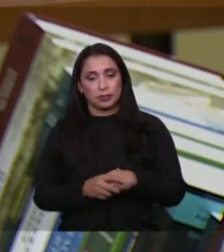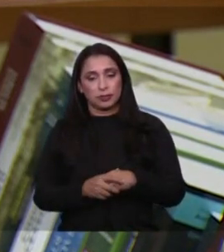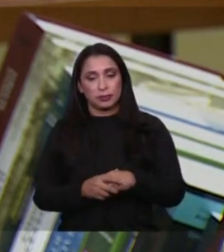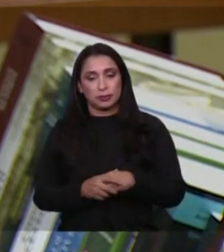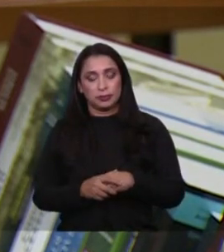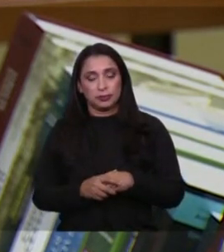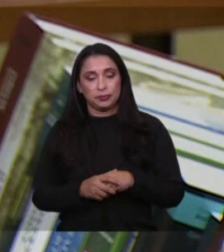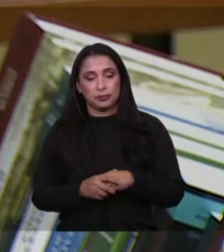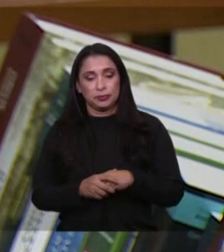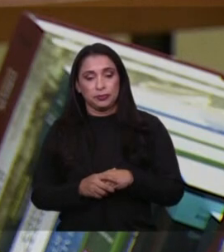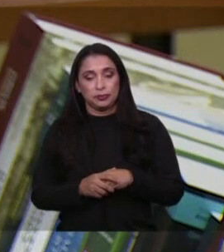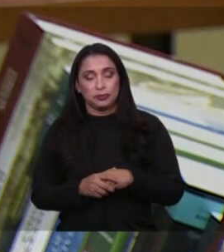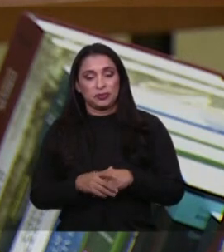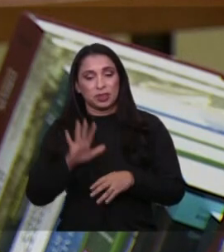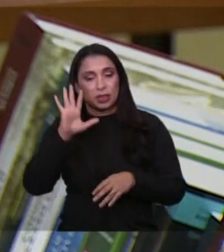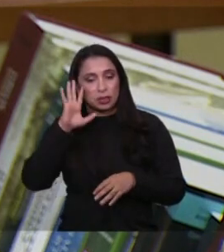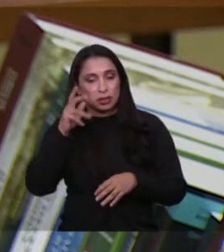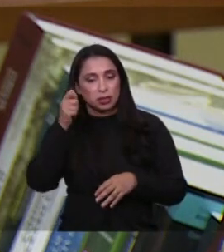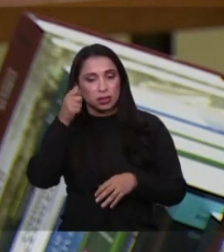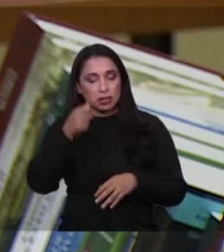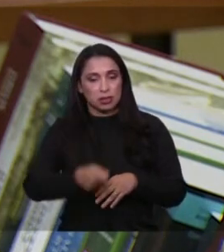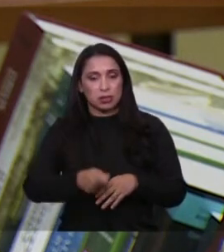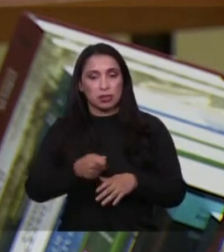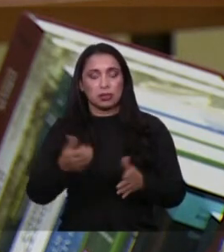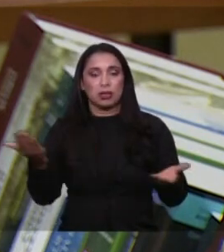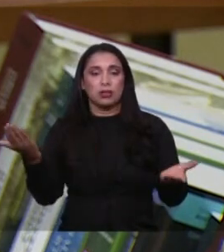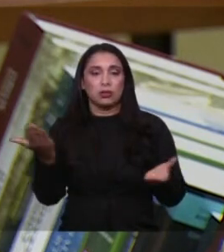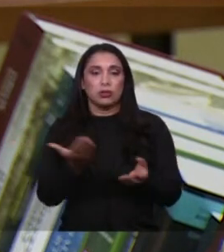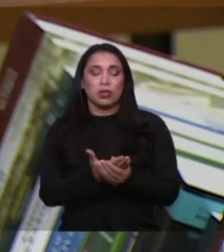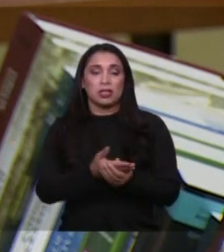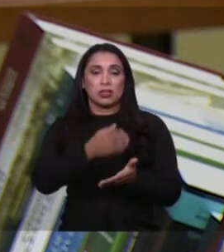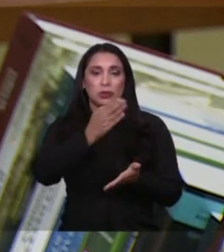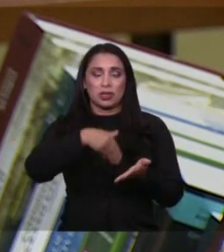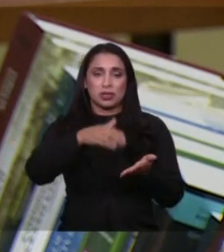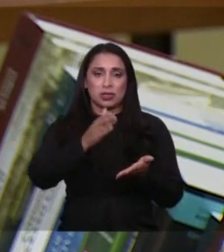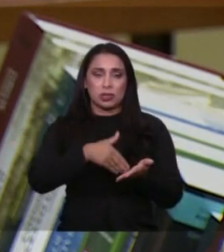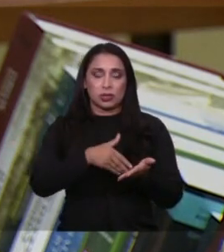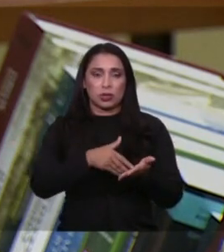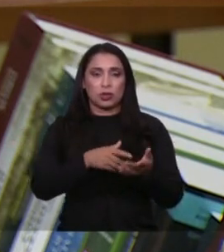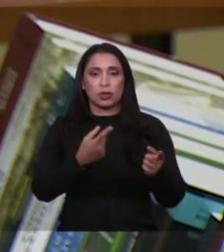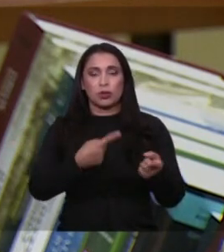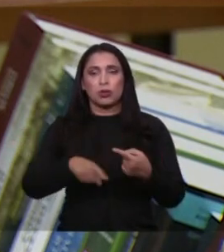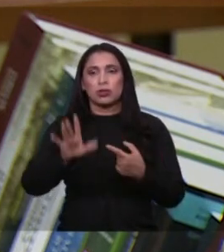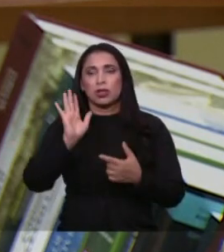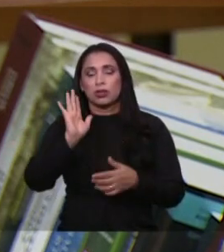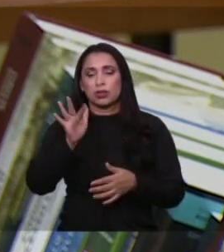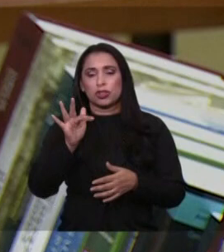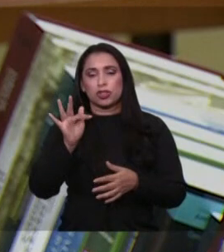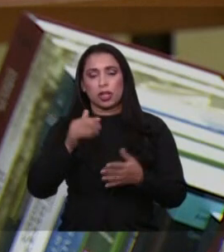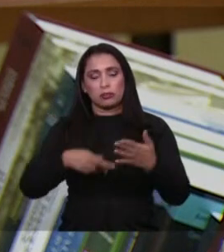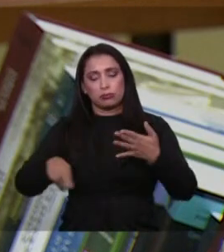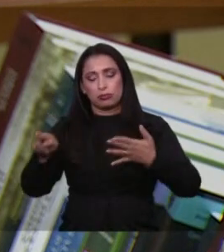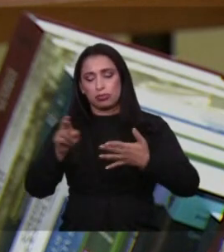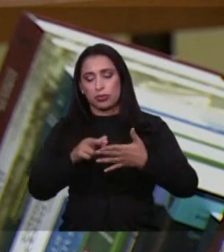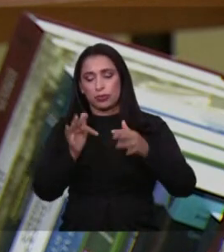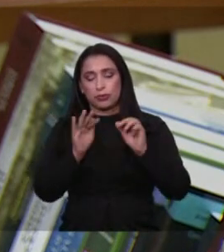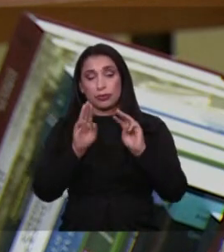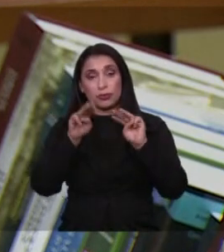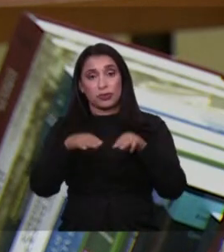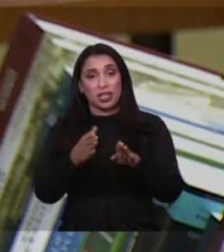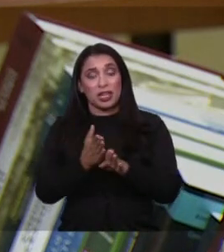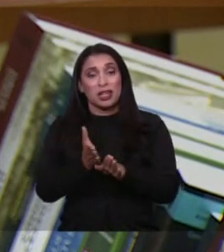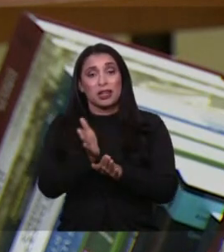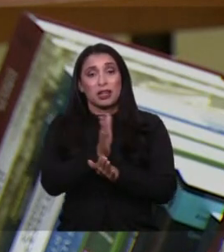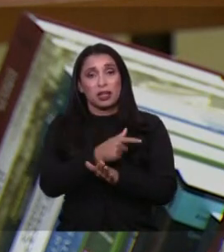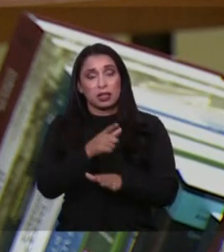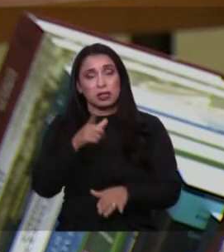restando obstado o ajuizamento de ações decisórias contra decisões transitadas em julgado antes da mencionada data, e